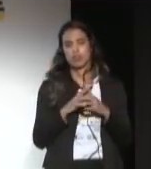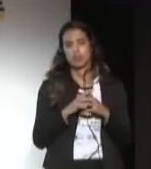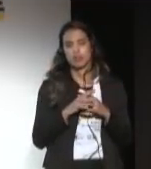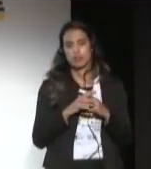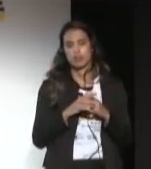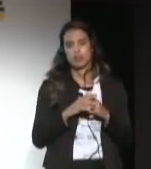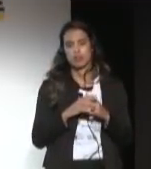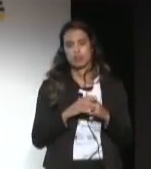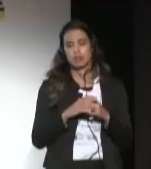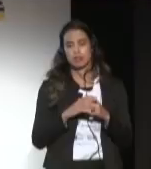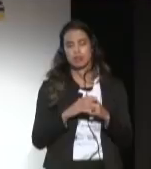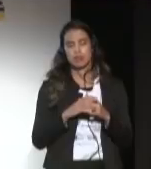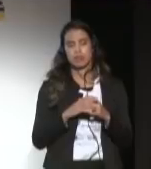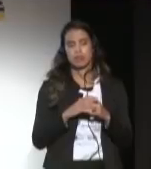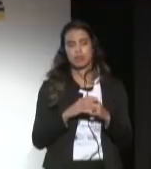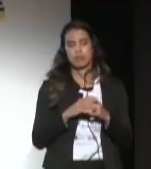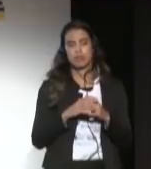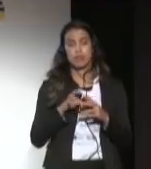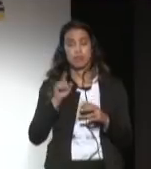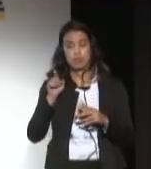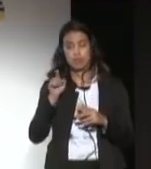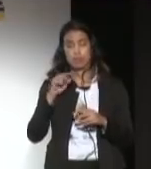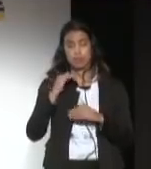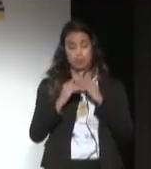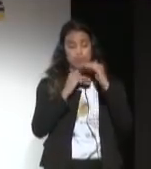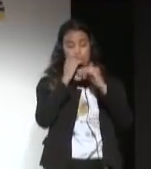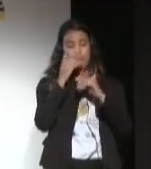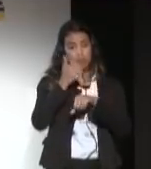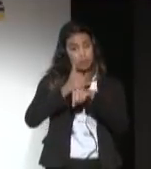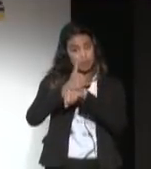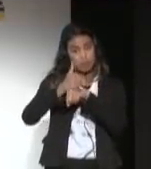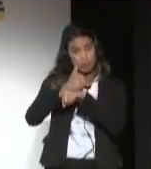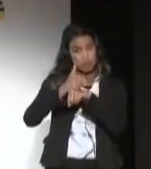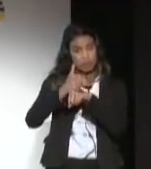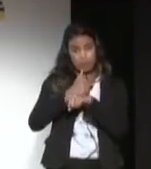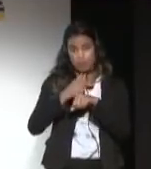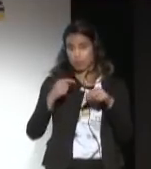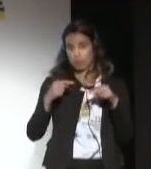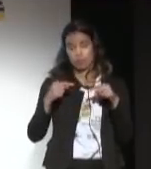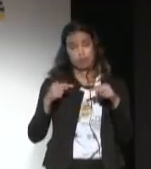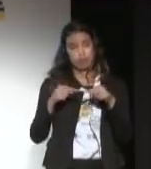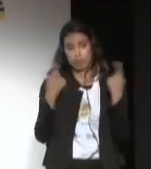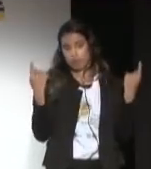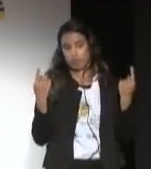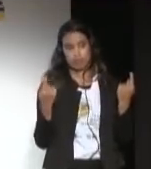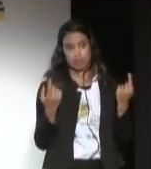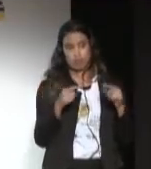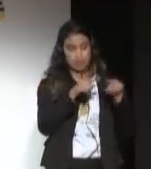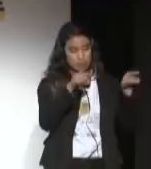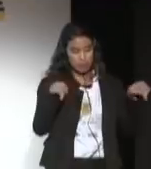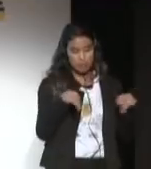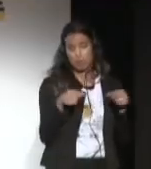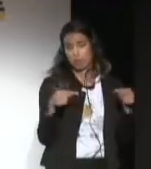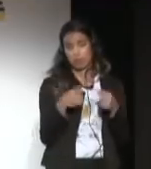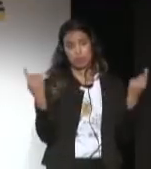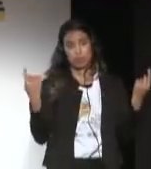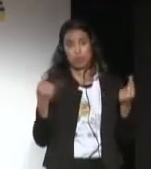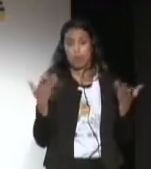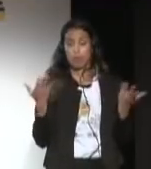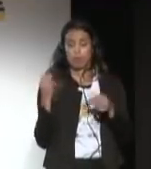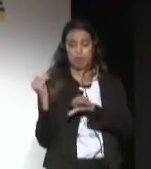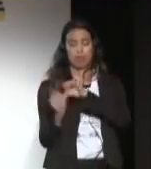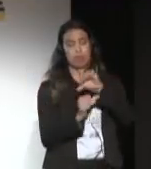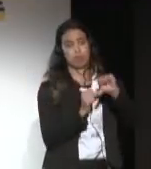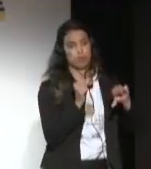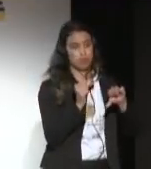em inglês, nos Estados Unidos. Esse é um desenvolvimento profissional que é desconexo dos estudos dos alunos em sala de aula. E estamos passando para uma forma que é